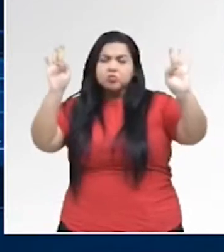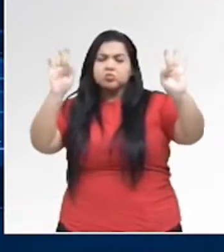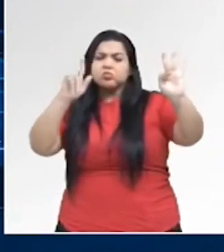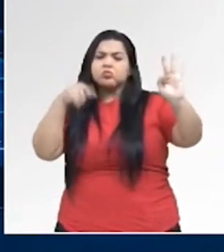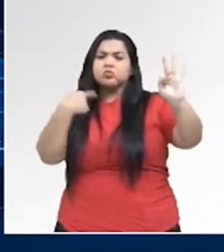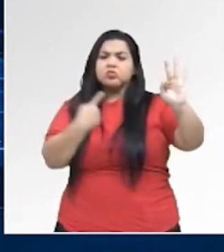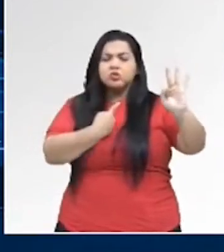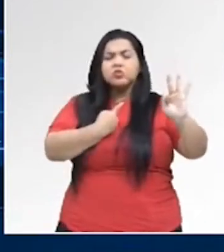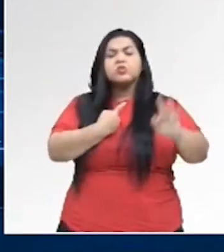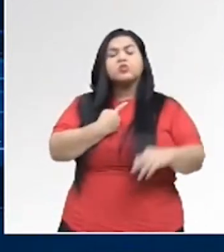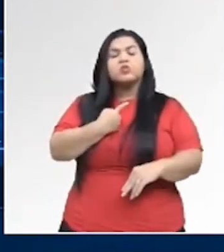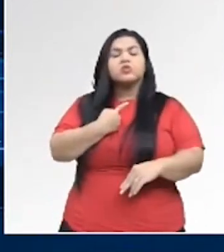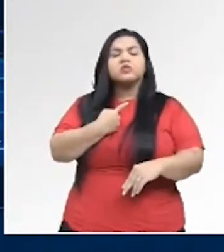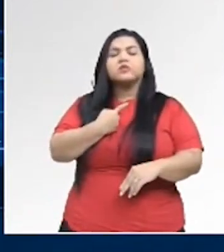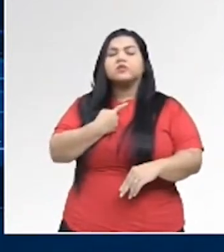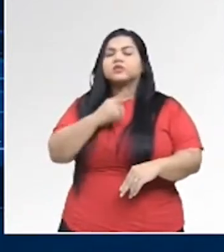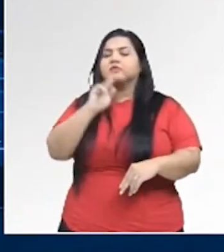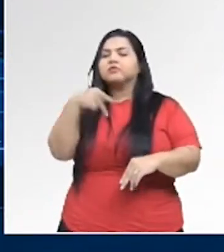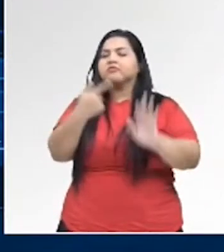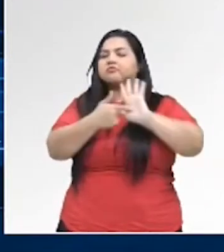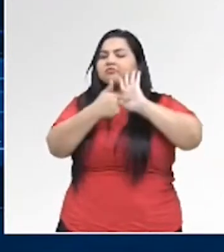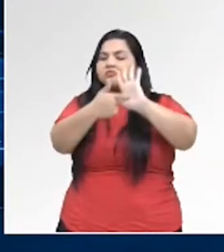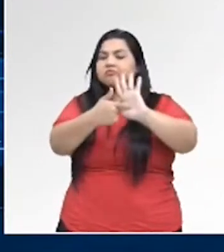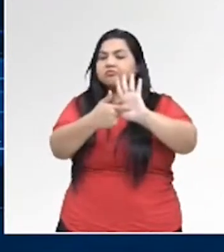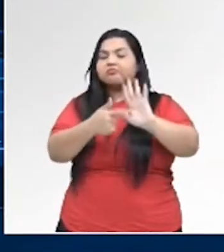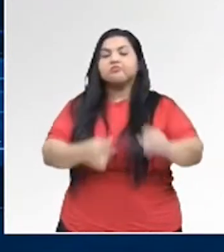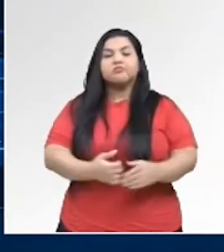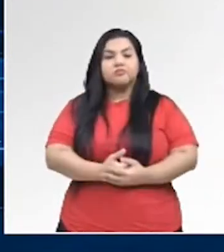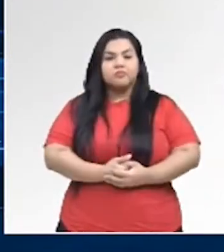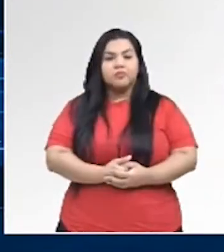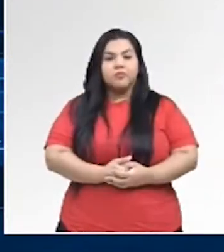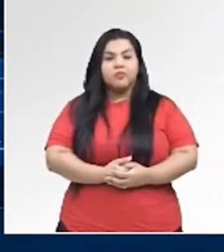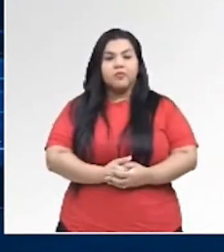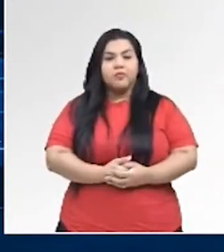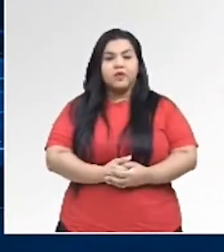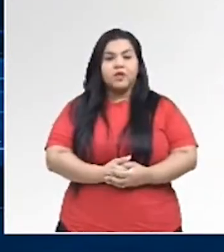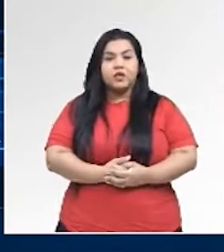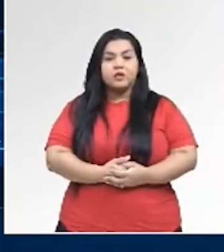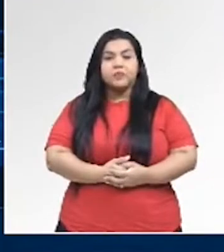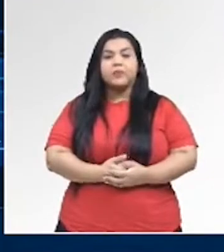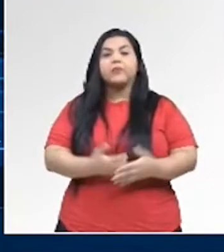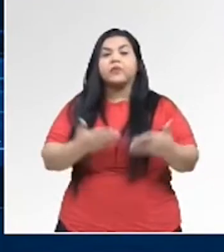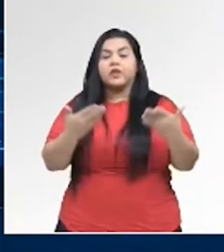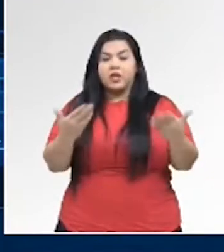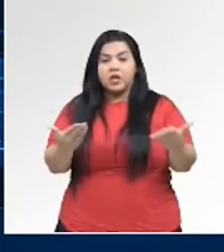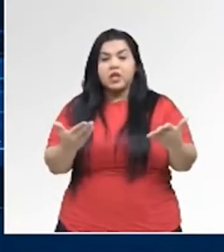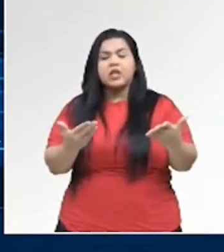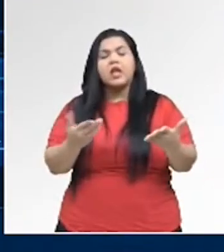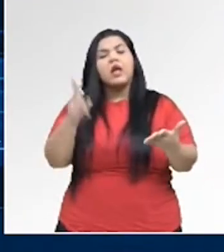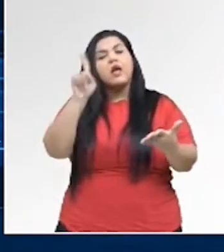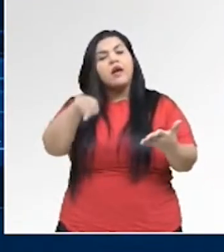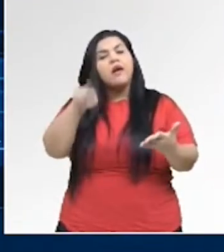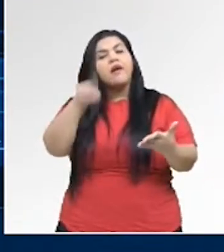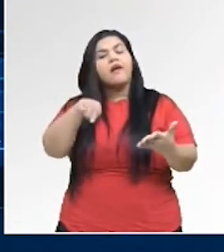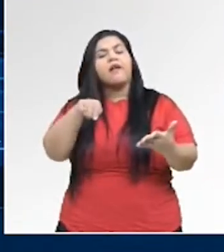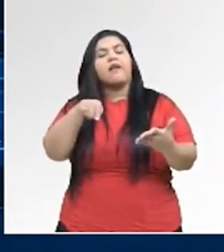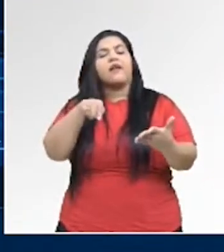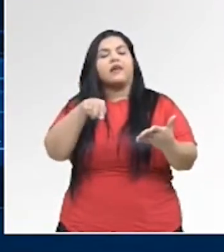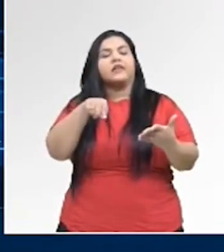vamos daqui a pouco exemplificar. Então, a linguagem literária, ela é caracterizada por